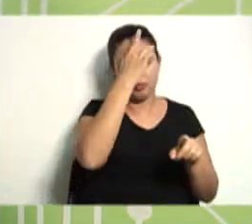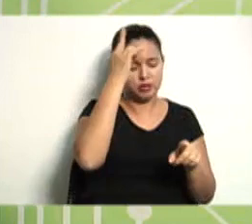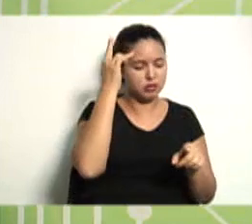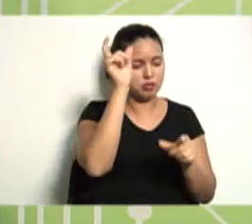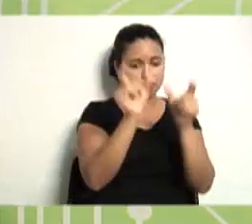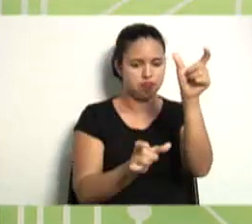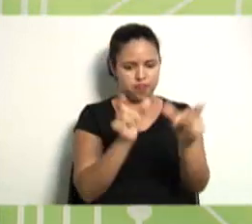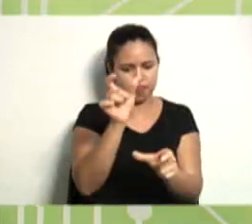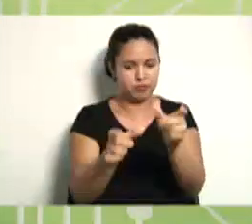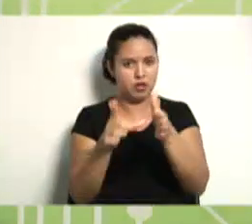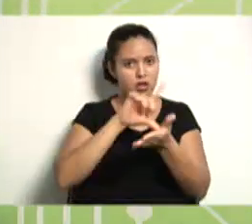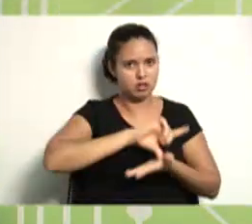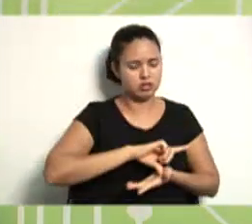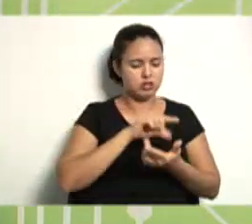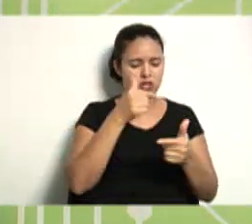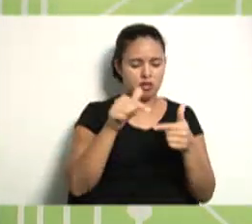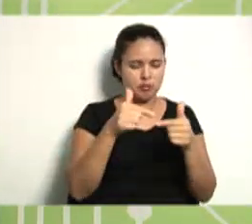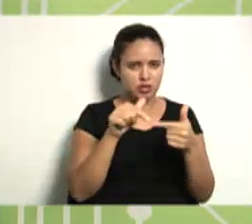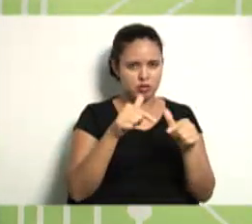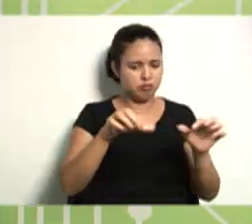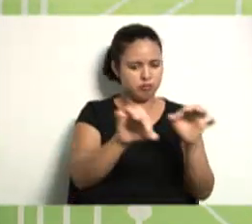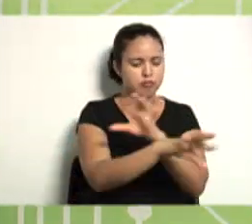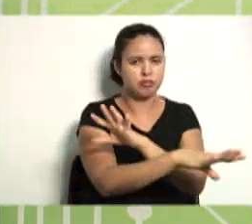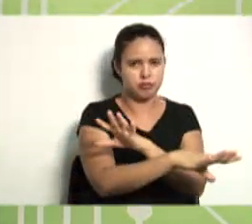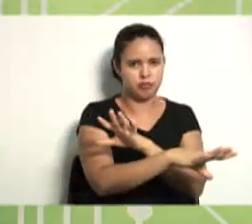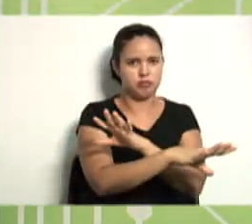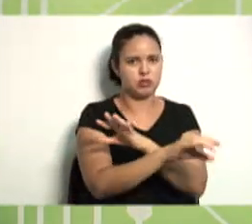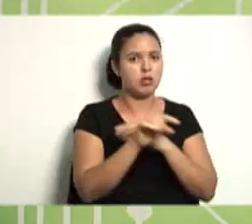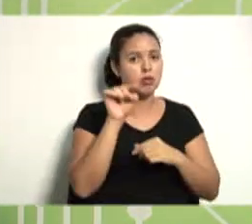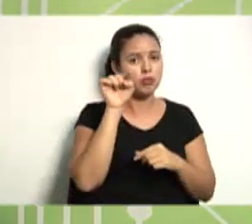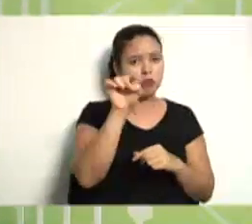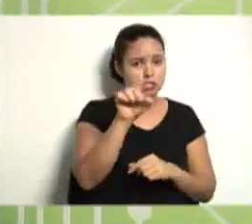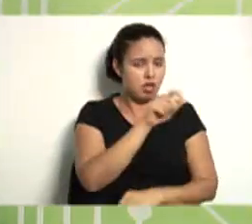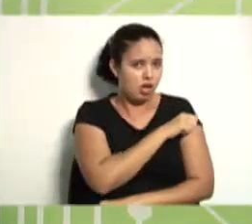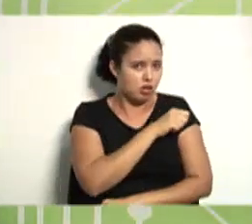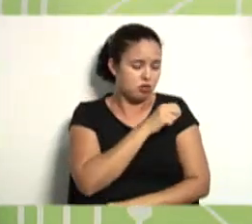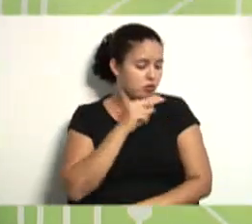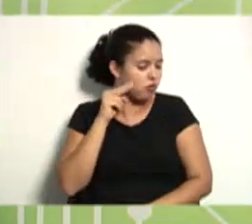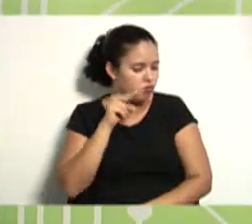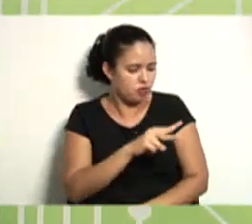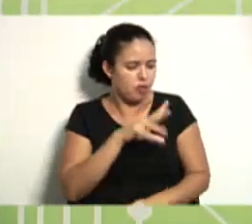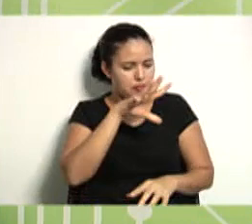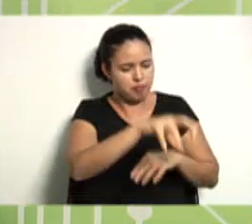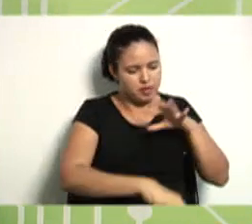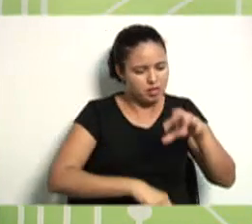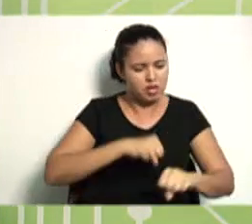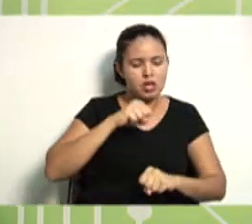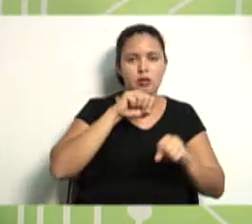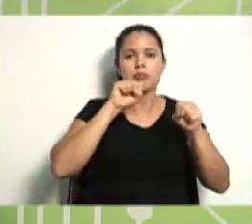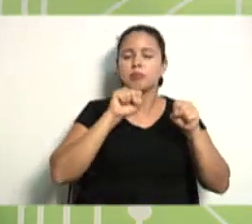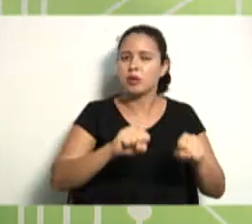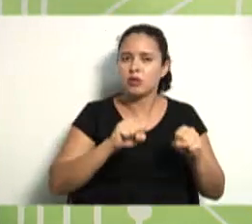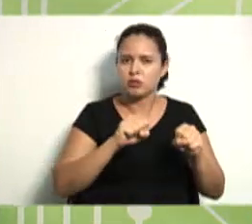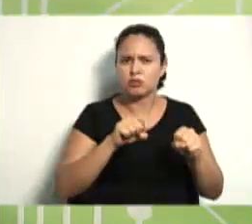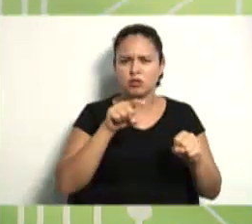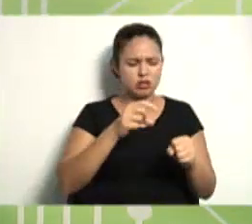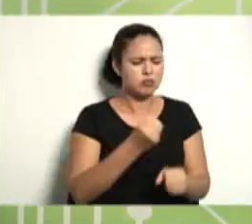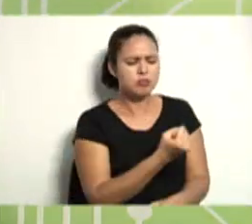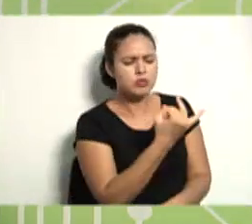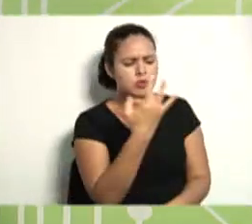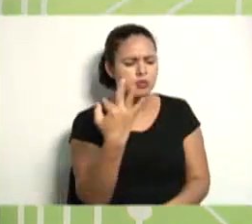é um tipo de resultado que você pode pegar, que você pode contar. Foram fabricados